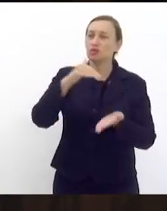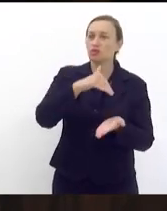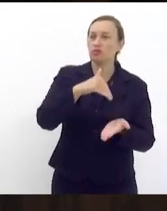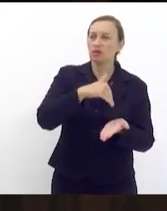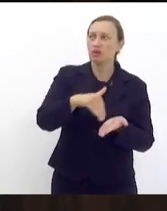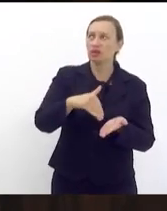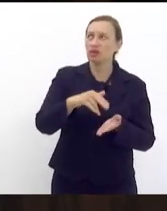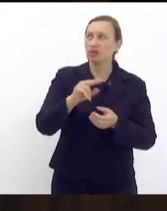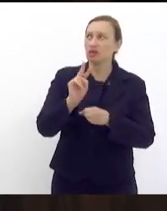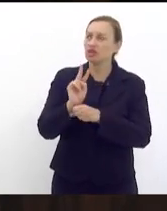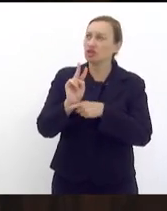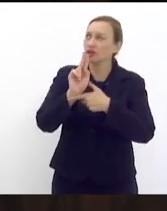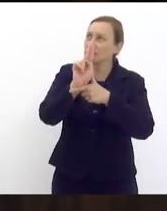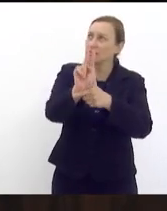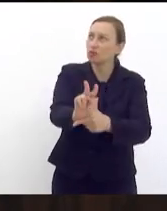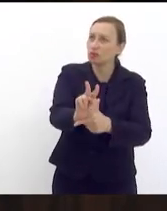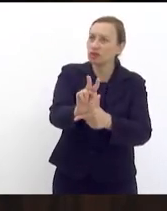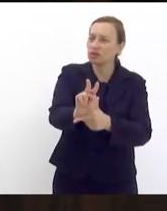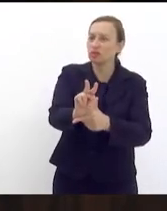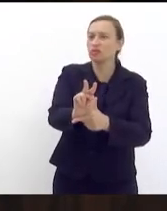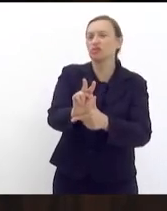Subprocuradora-Geral, Ana Paula Amaro.